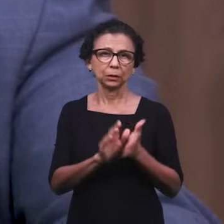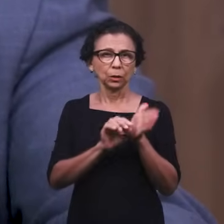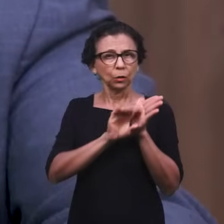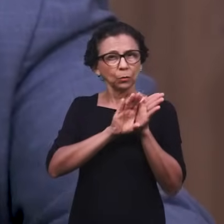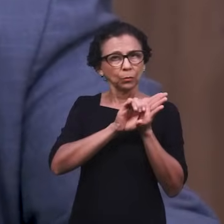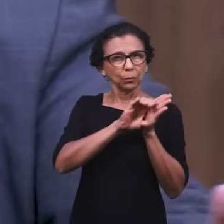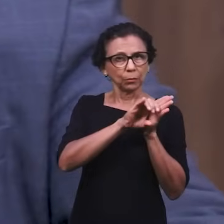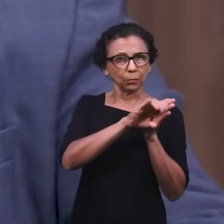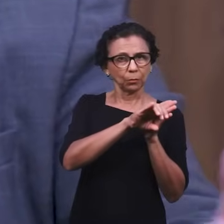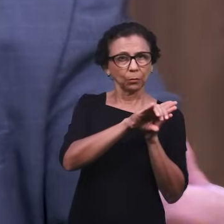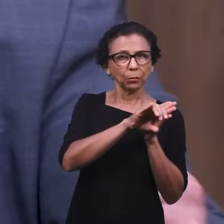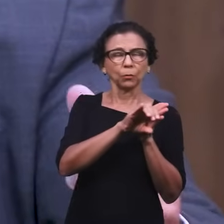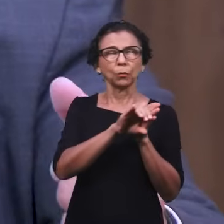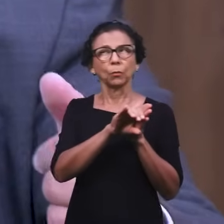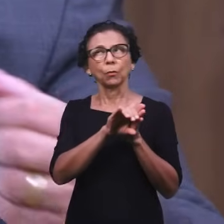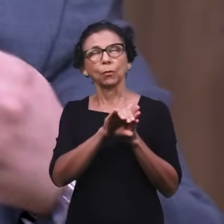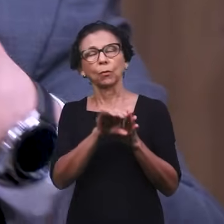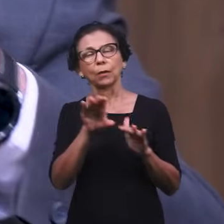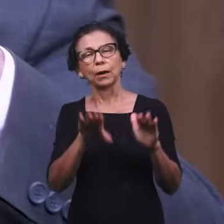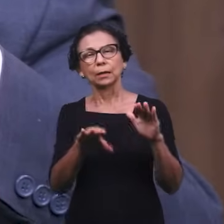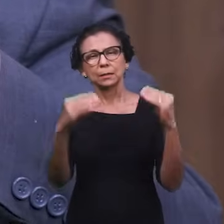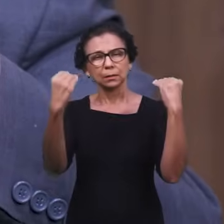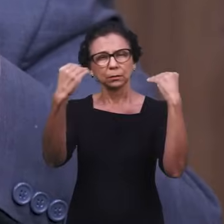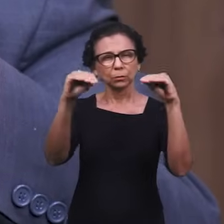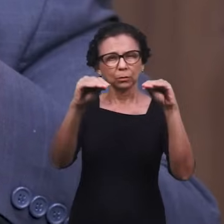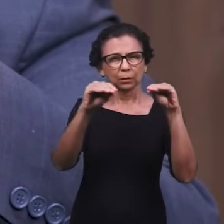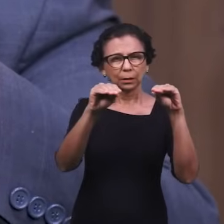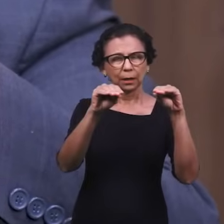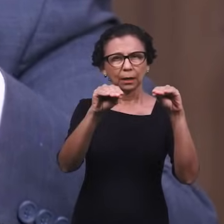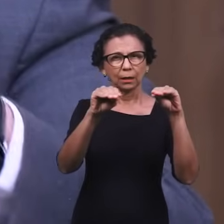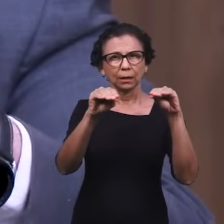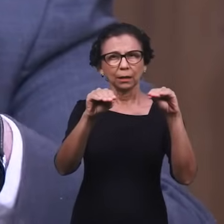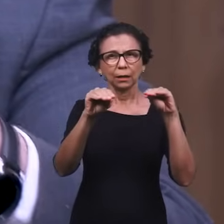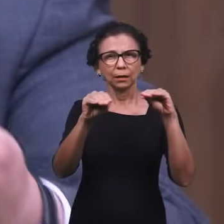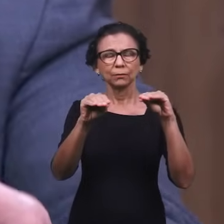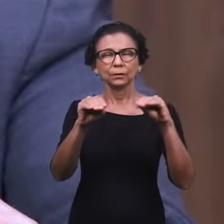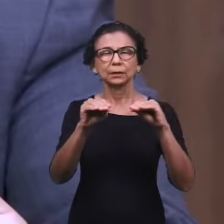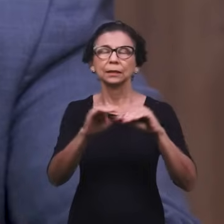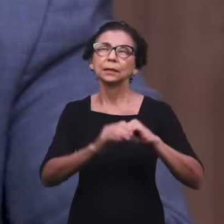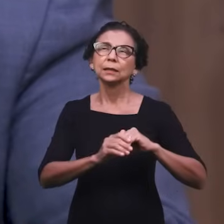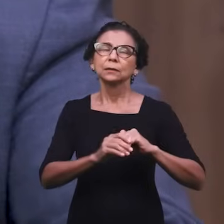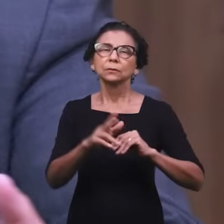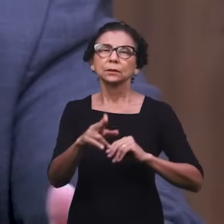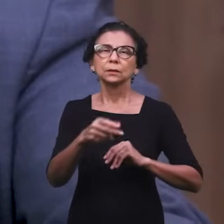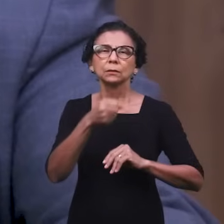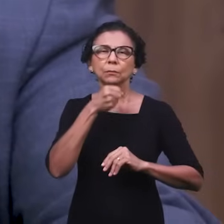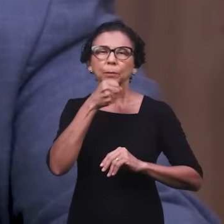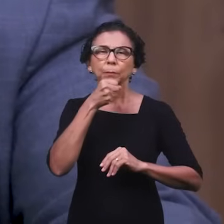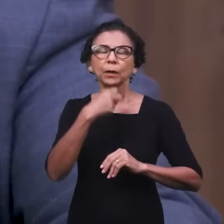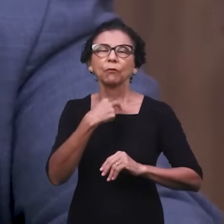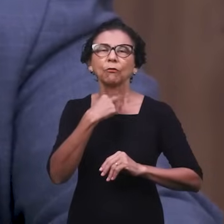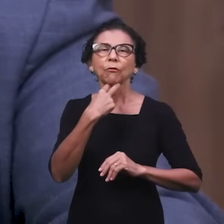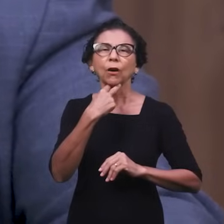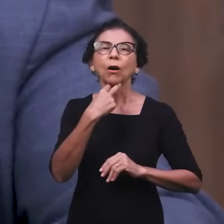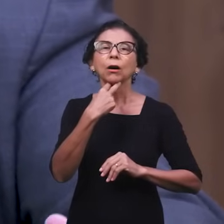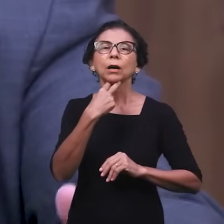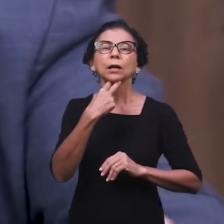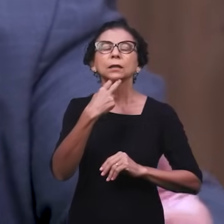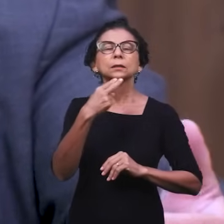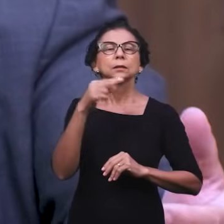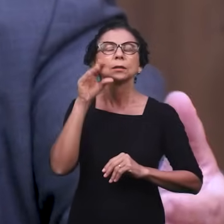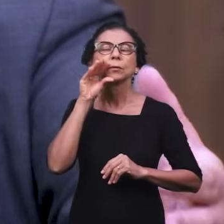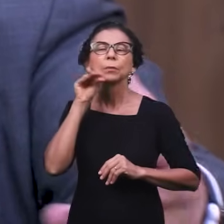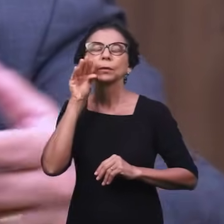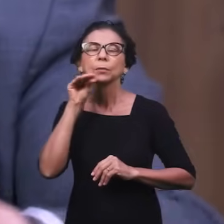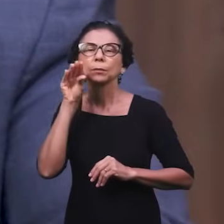que ele retornava às vezes de forma de voz, né, o comando de voz, a